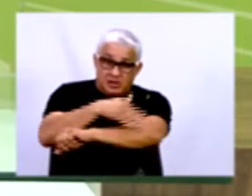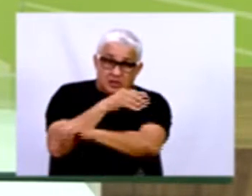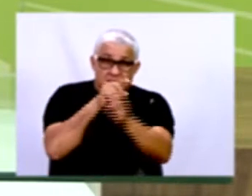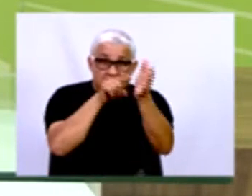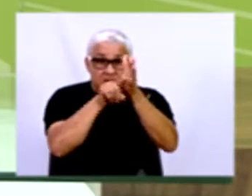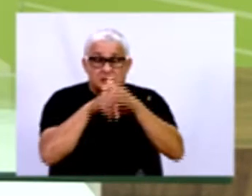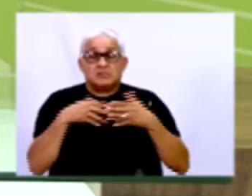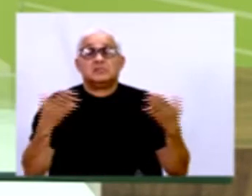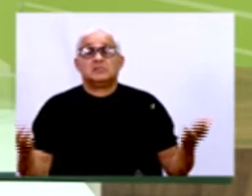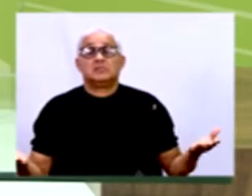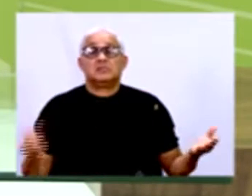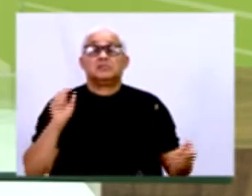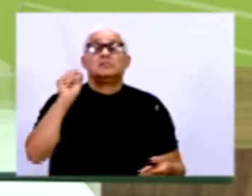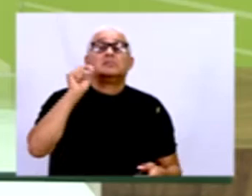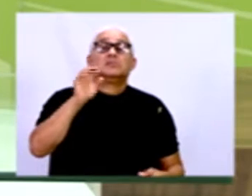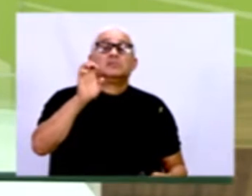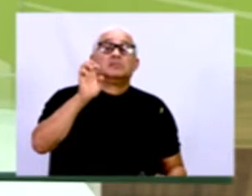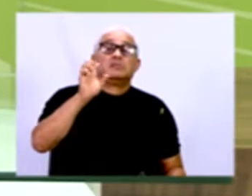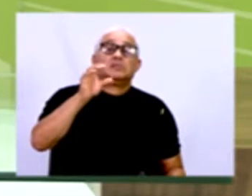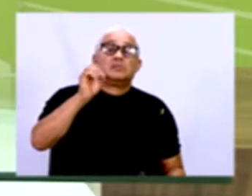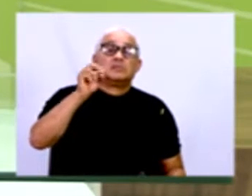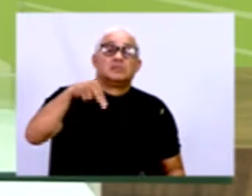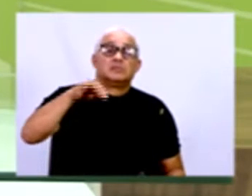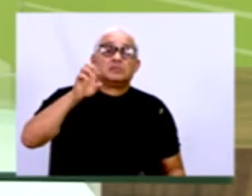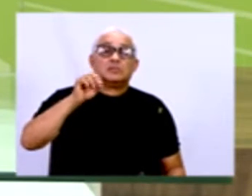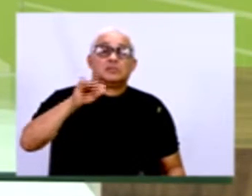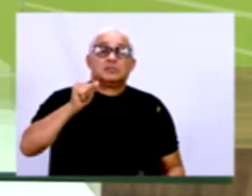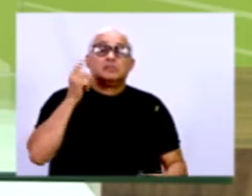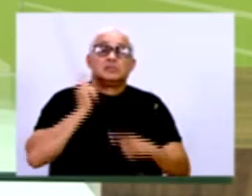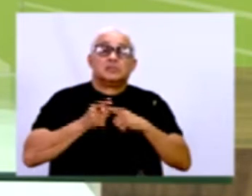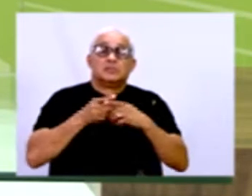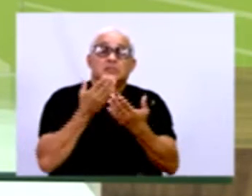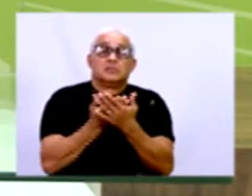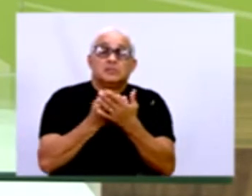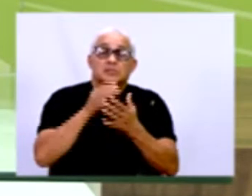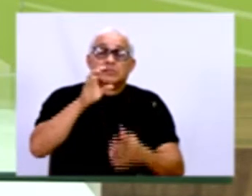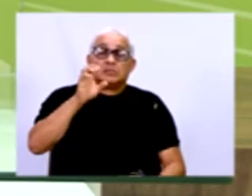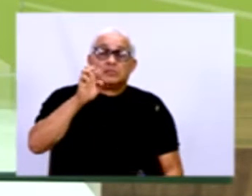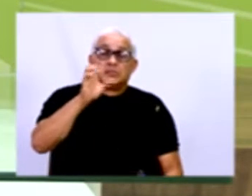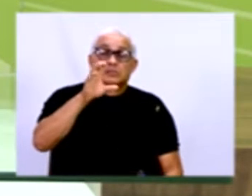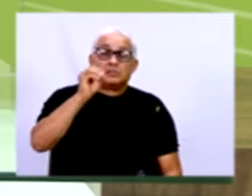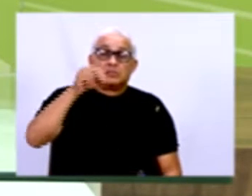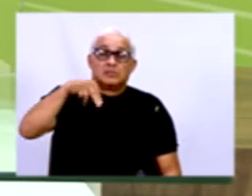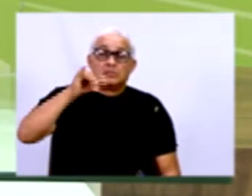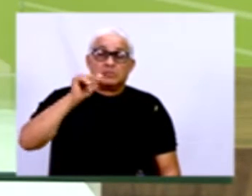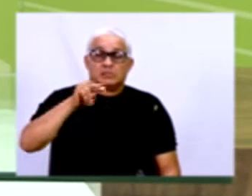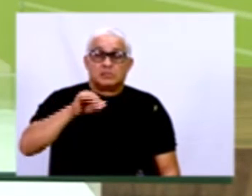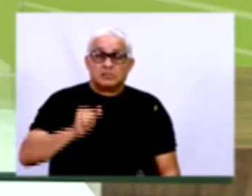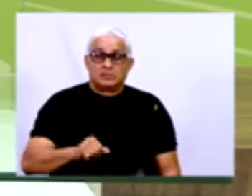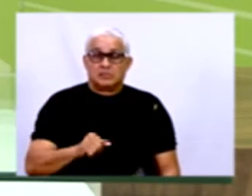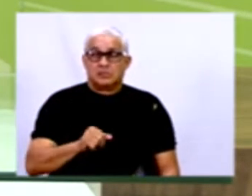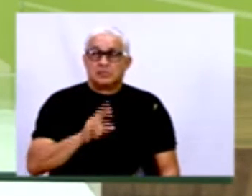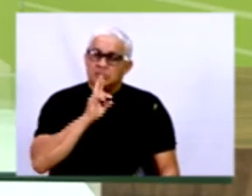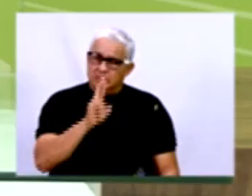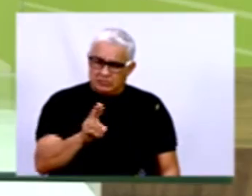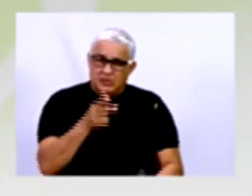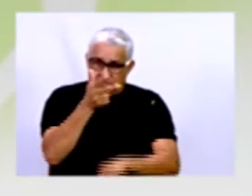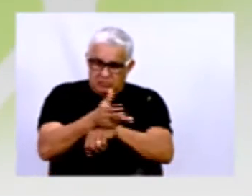e aí, o que é economia e por que estudar economia? Vamos ver as respostas? Vem o vídeo.